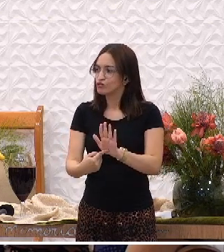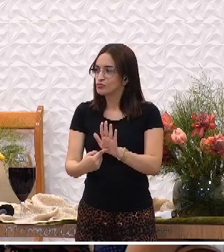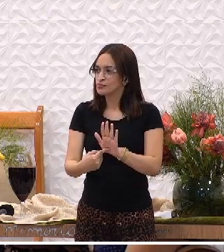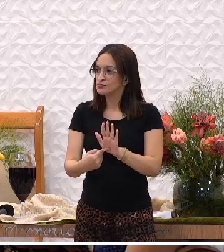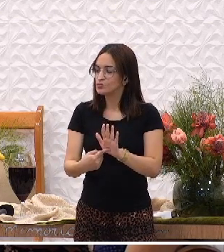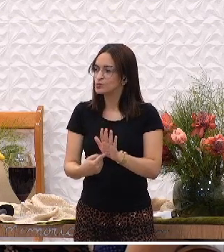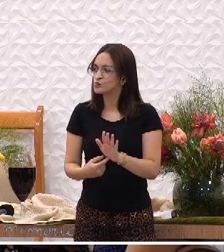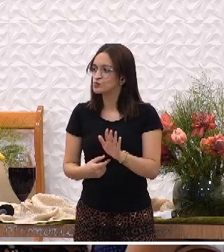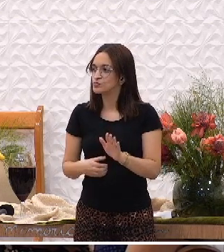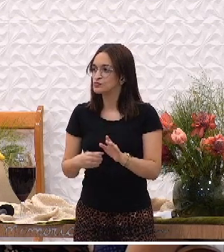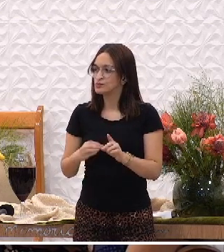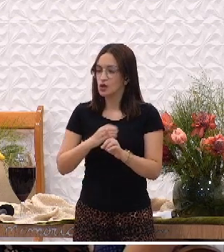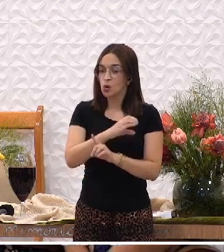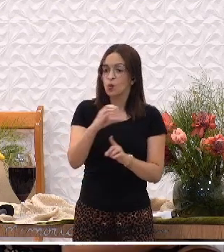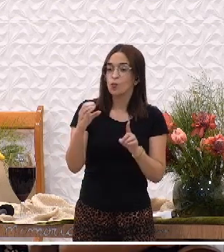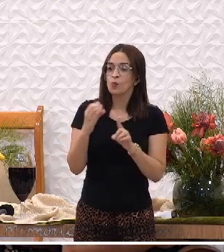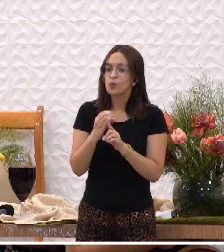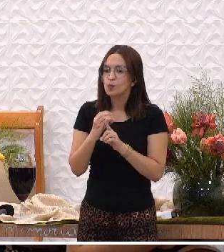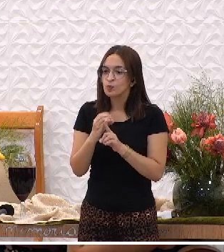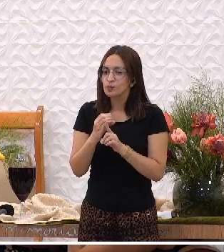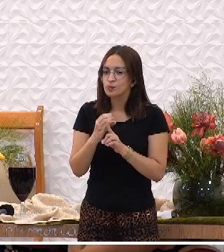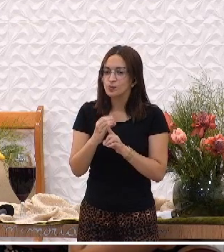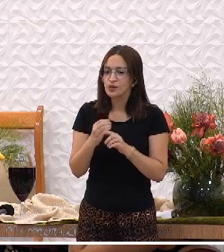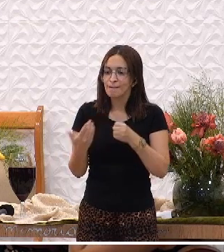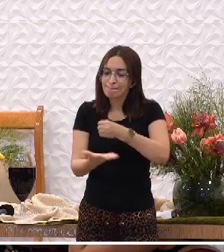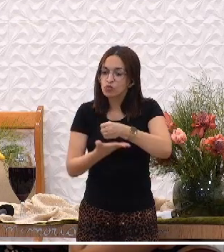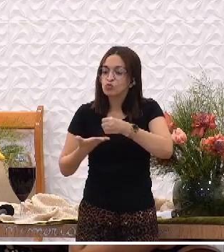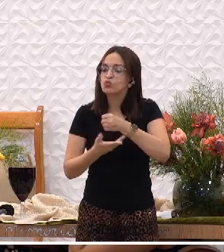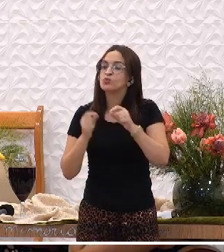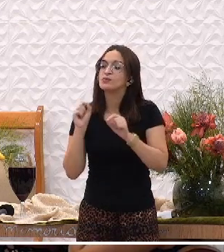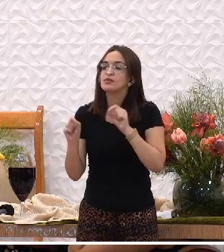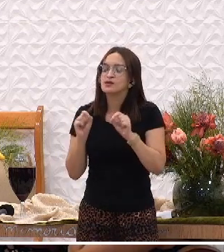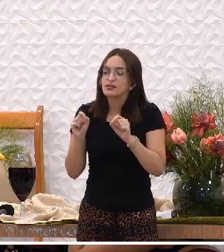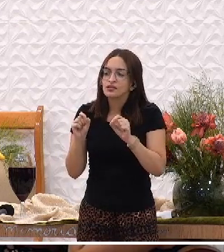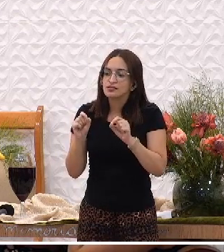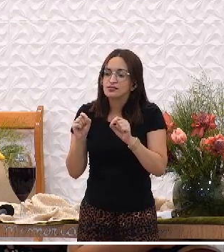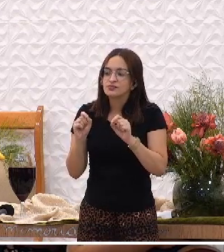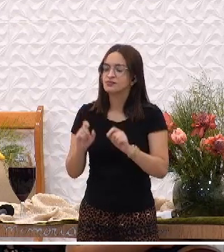comum. O princípio regulador do culto, ele não diz respeito às circunstâncias de